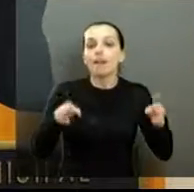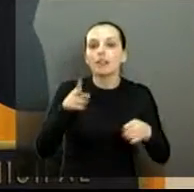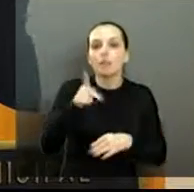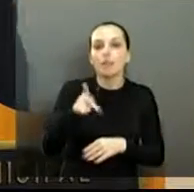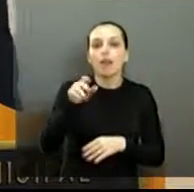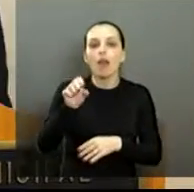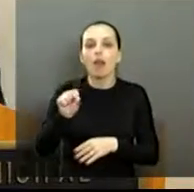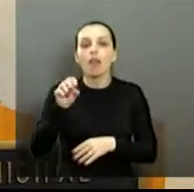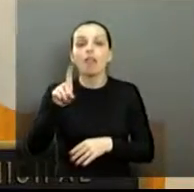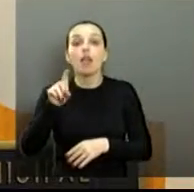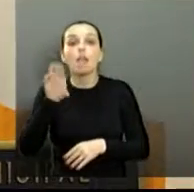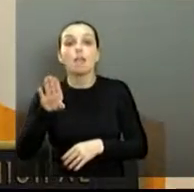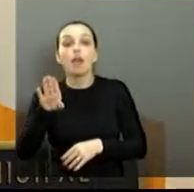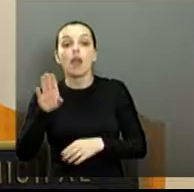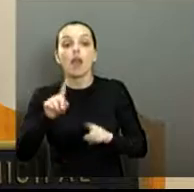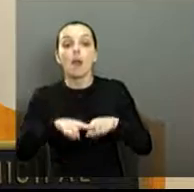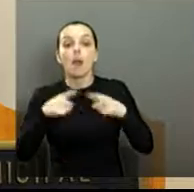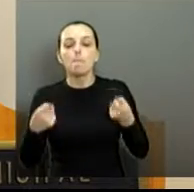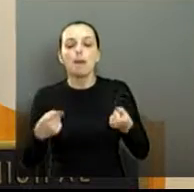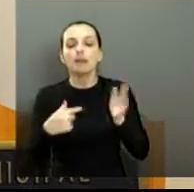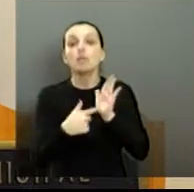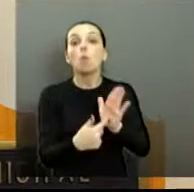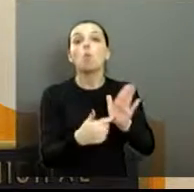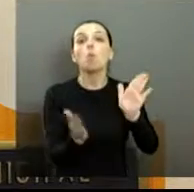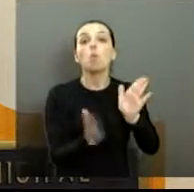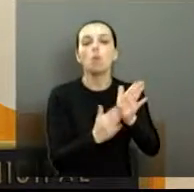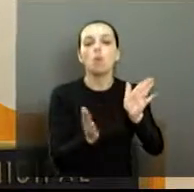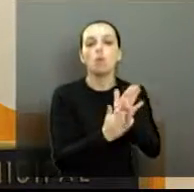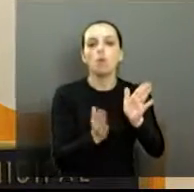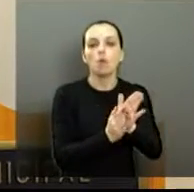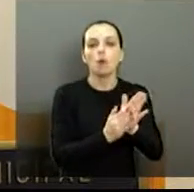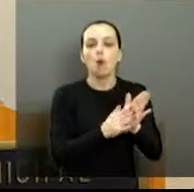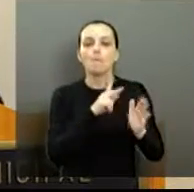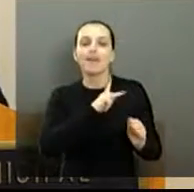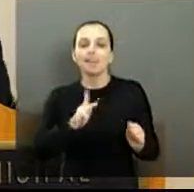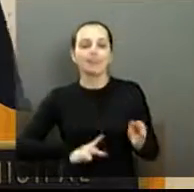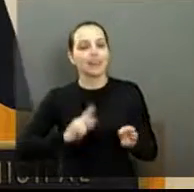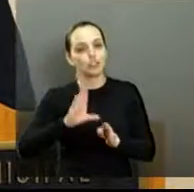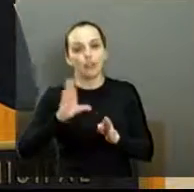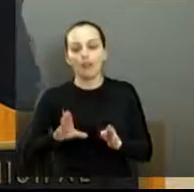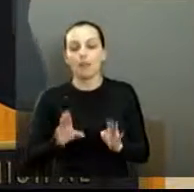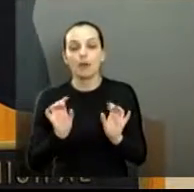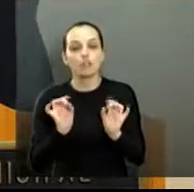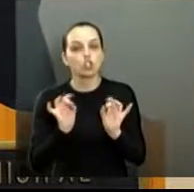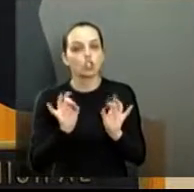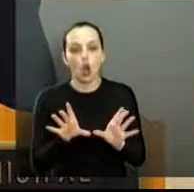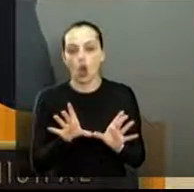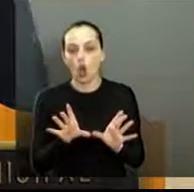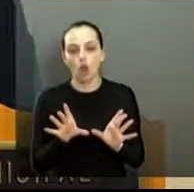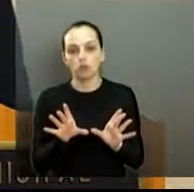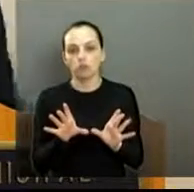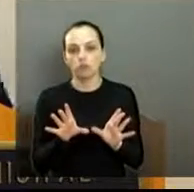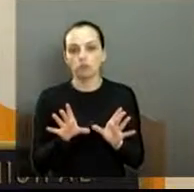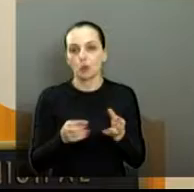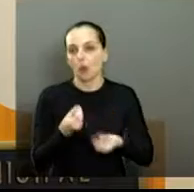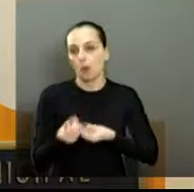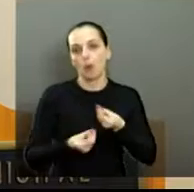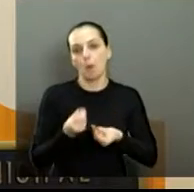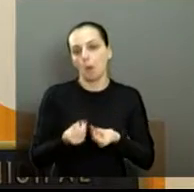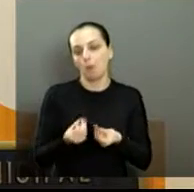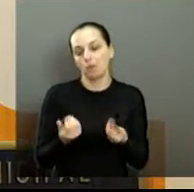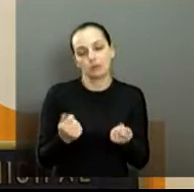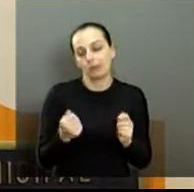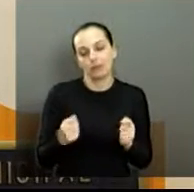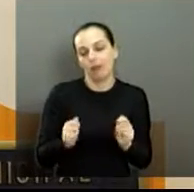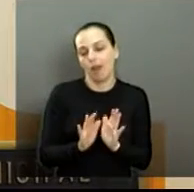presidente aqui né na foto o presidente já fiz isso com todo respeito a vossa excelência né mas não precisava